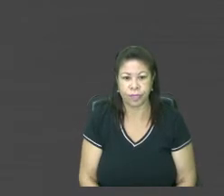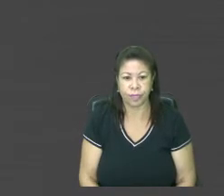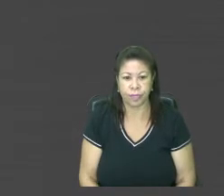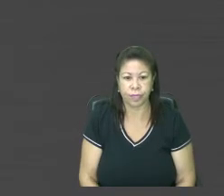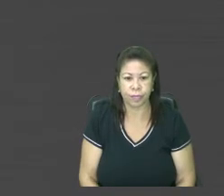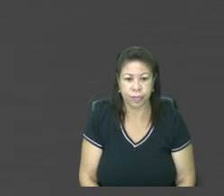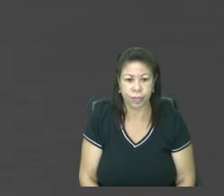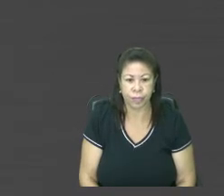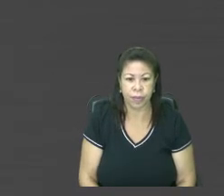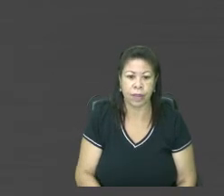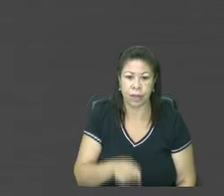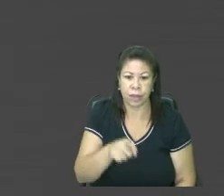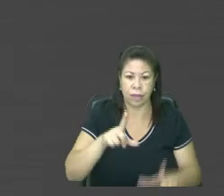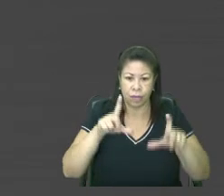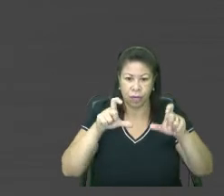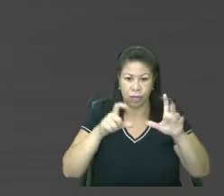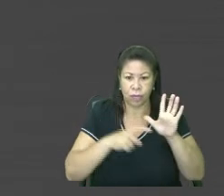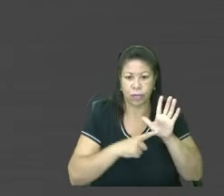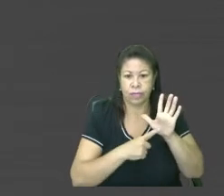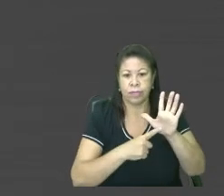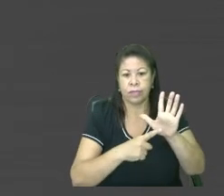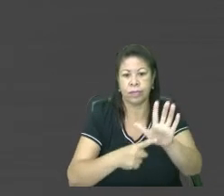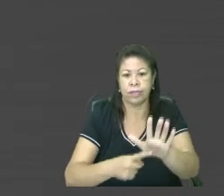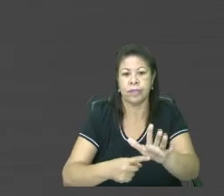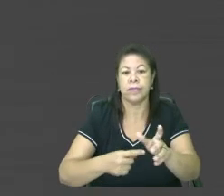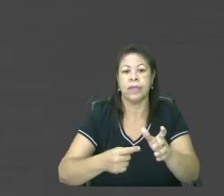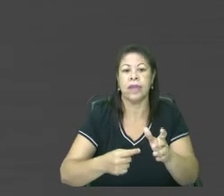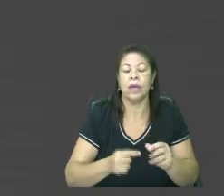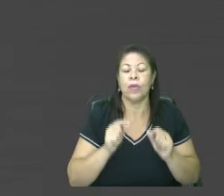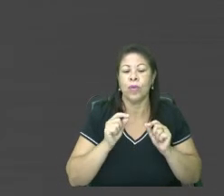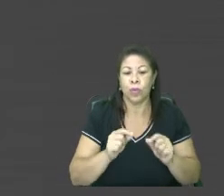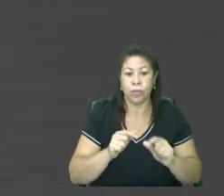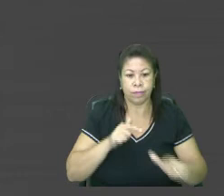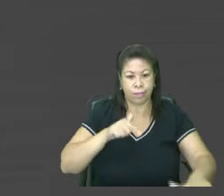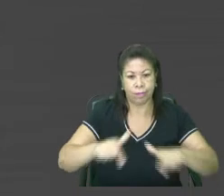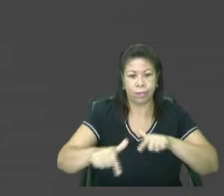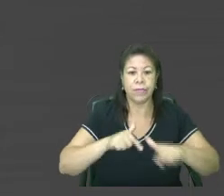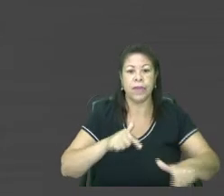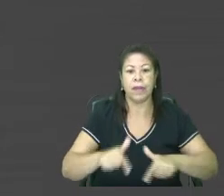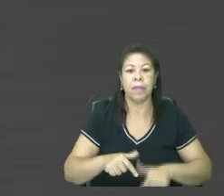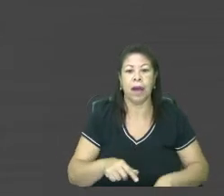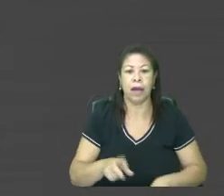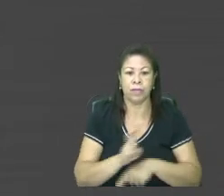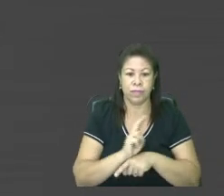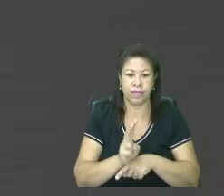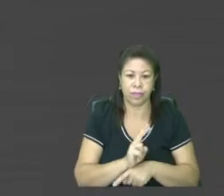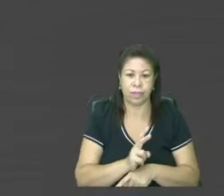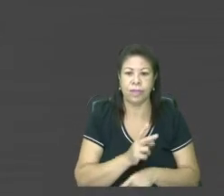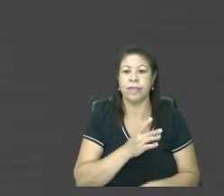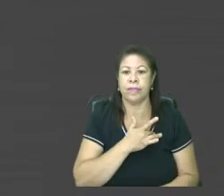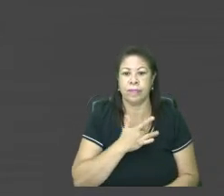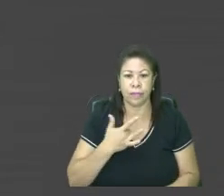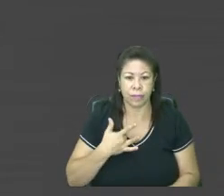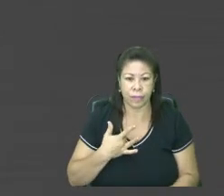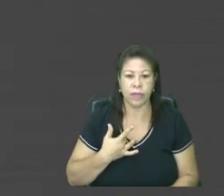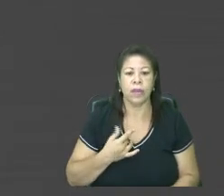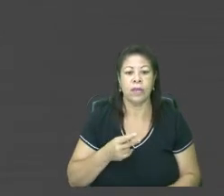Aqui também algumas fotos para demonstrar as principais atividades da vigilância, né? Controle